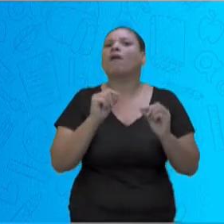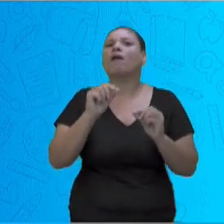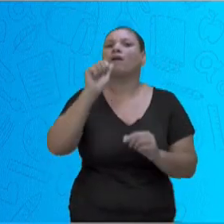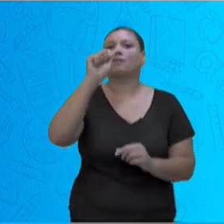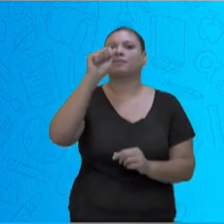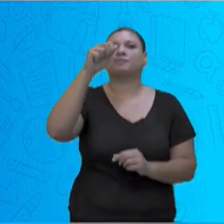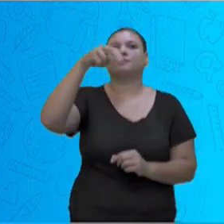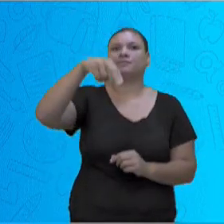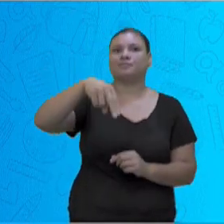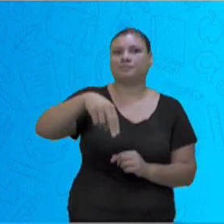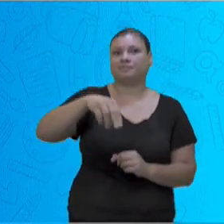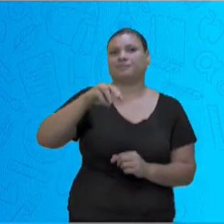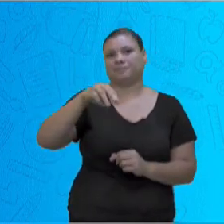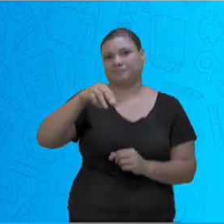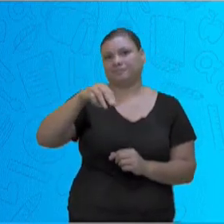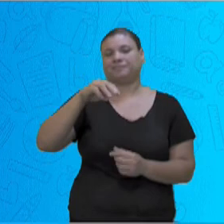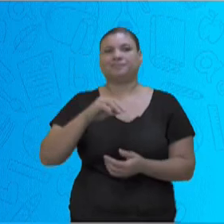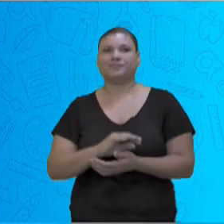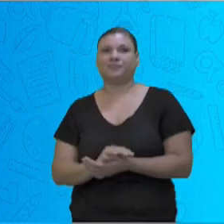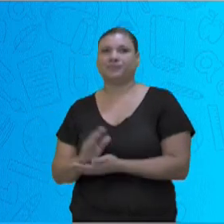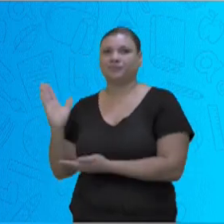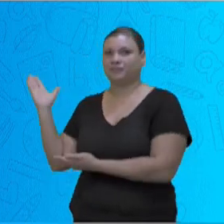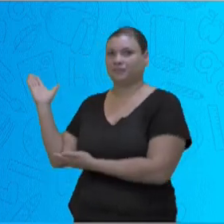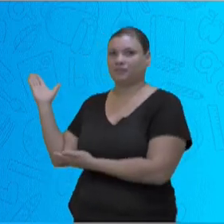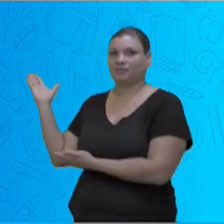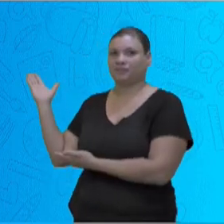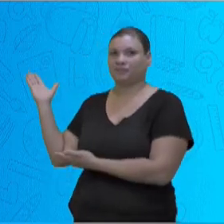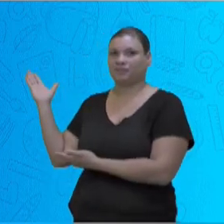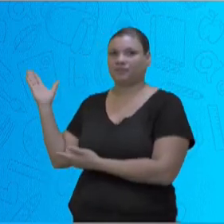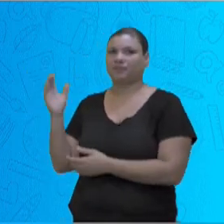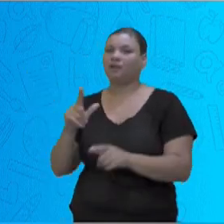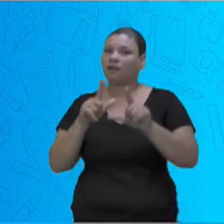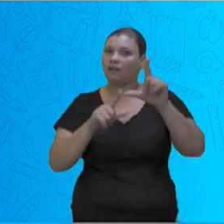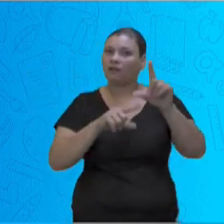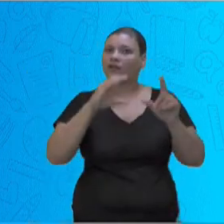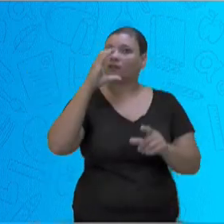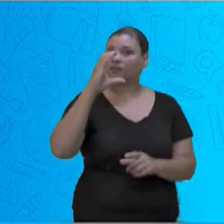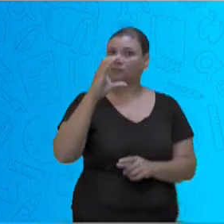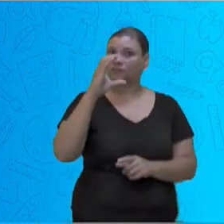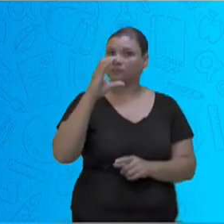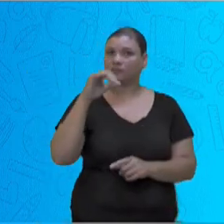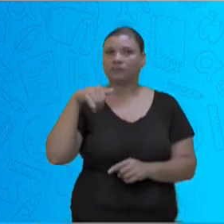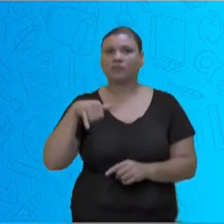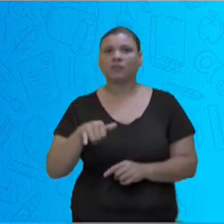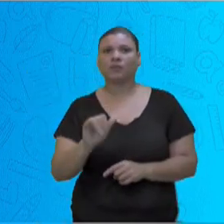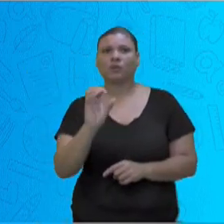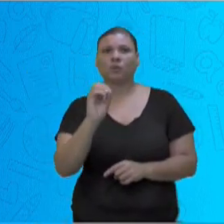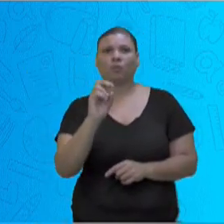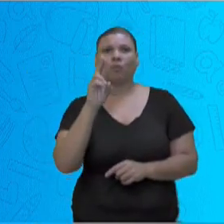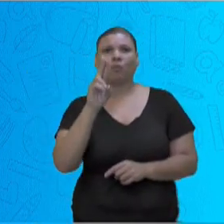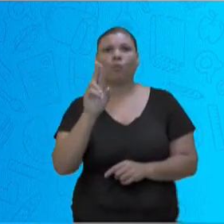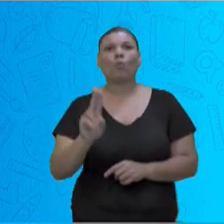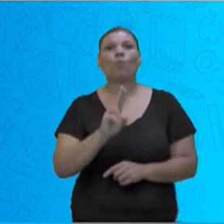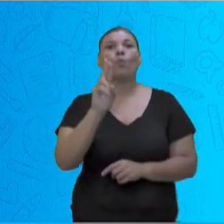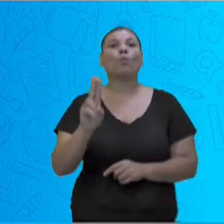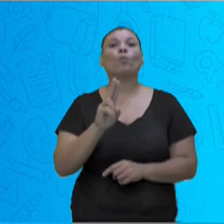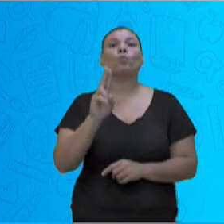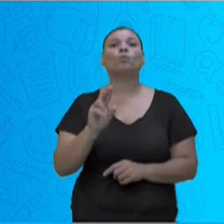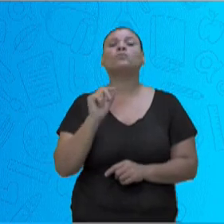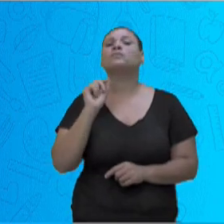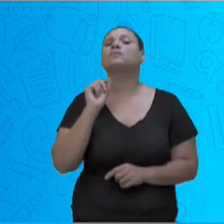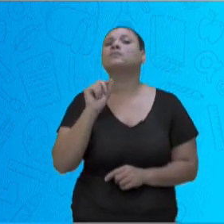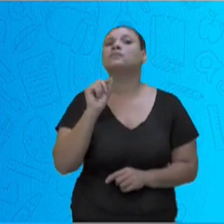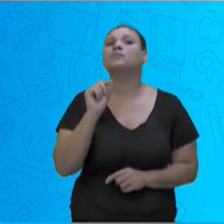nurse. E no caso aqui, you é usado com are. Então, nós vamos usar